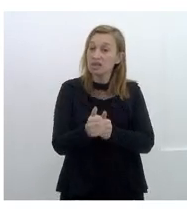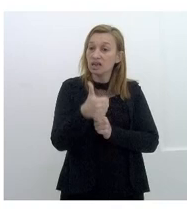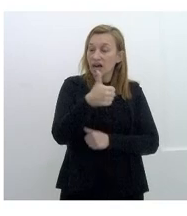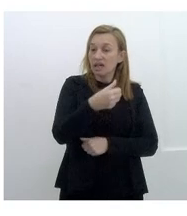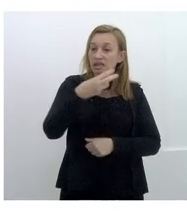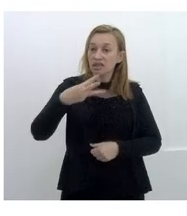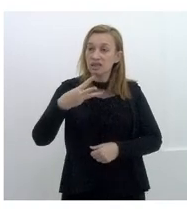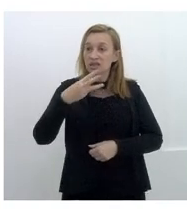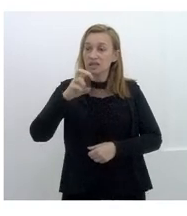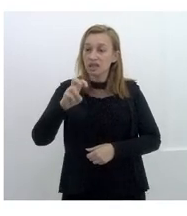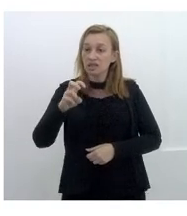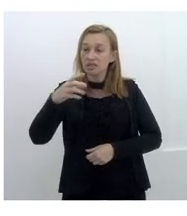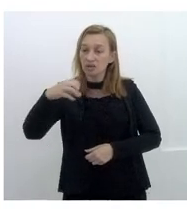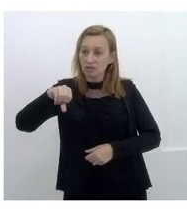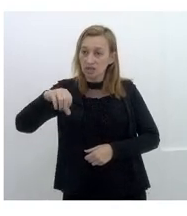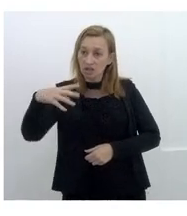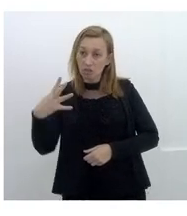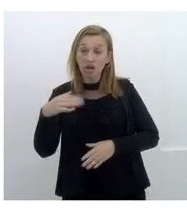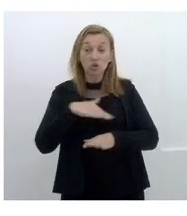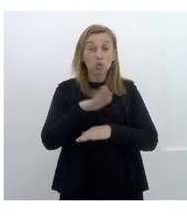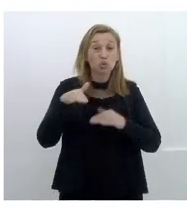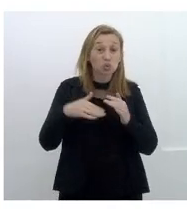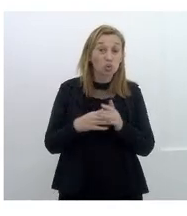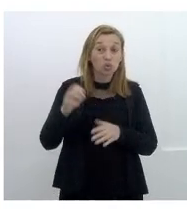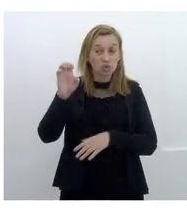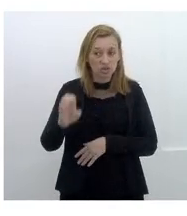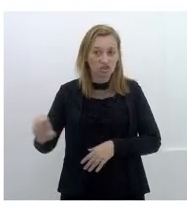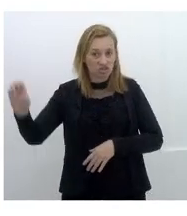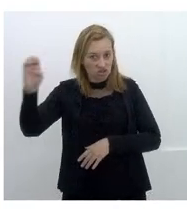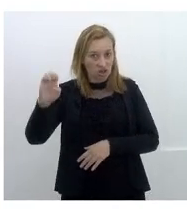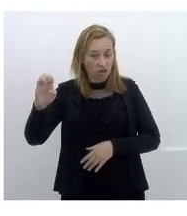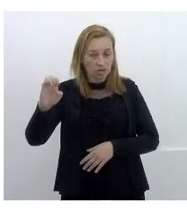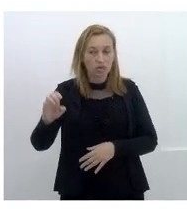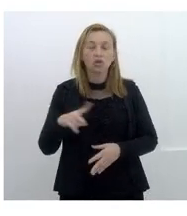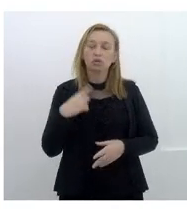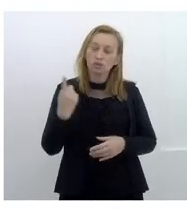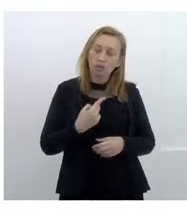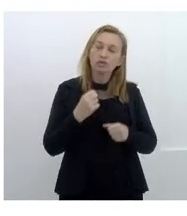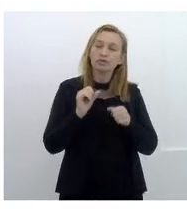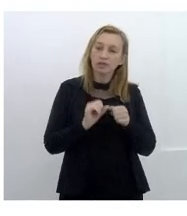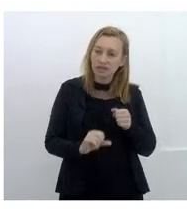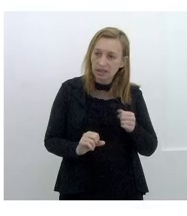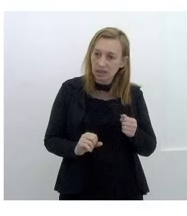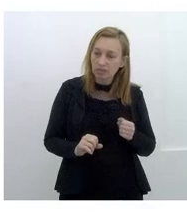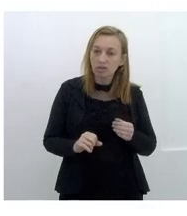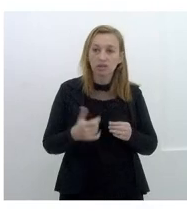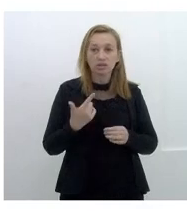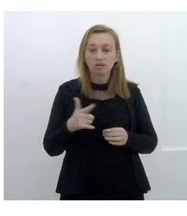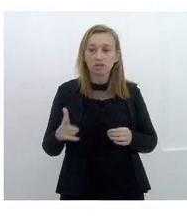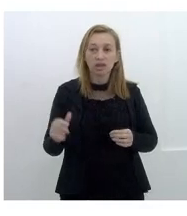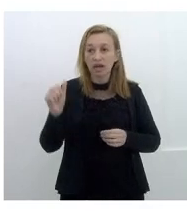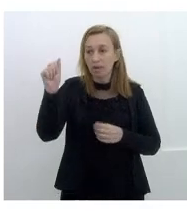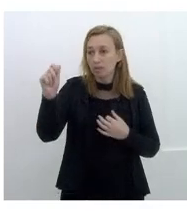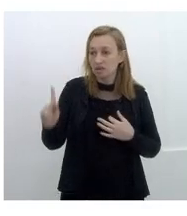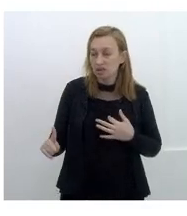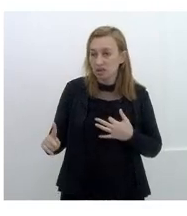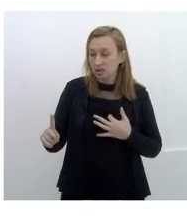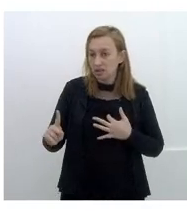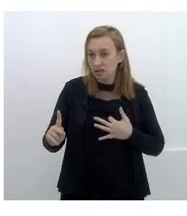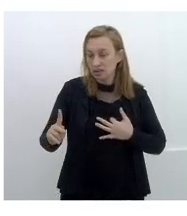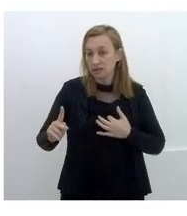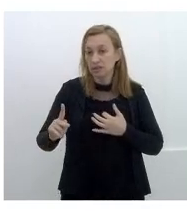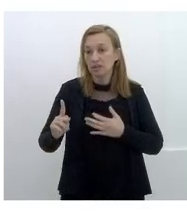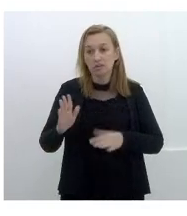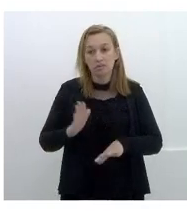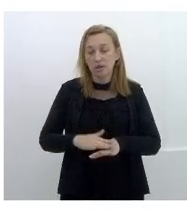Teresa 594 todos os estados não é só o estado do Rio tá nós fizemos e eles não tem mais aposentadoria já tô